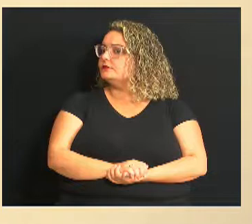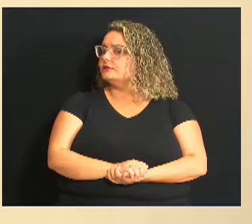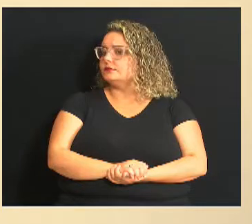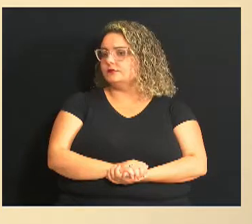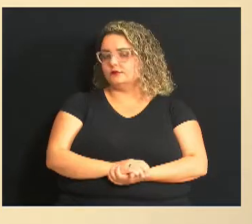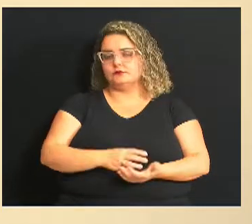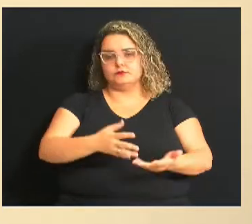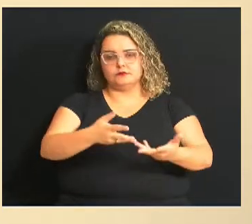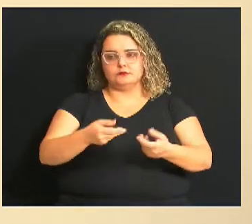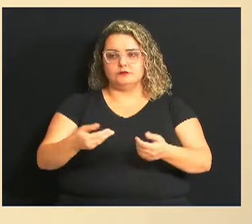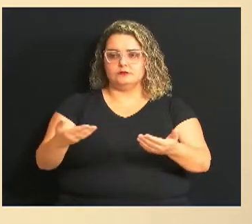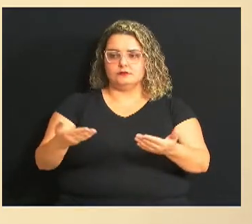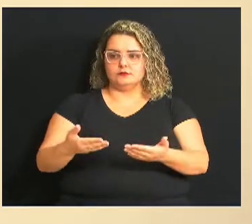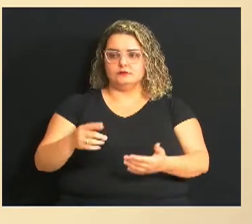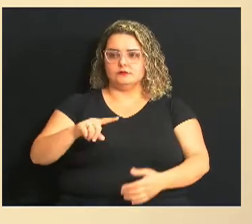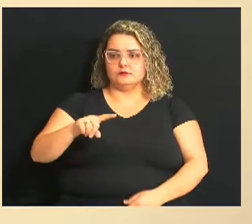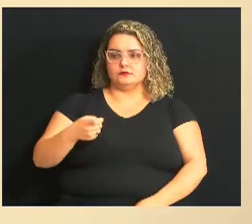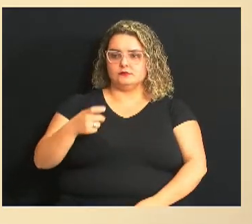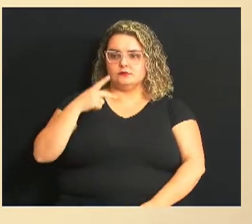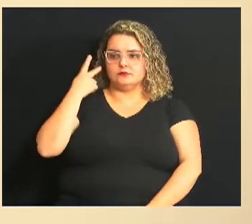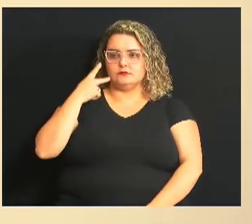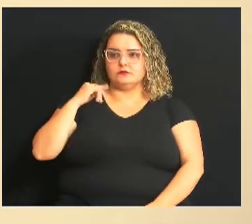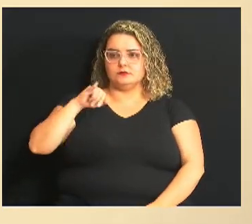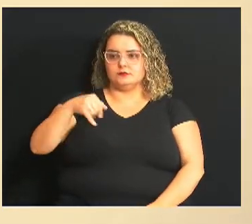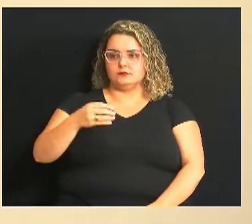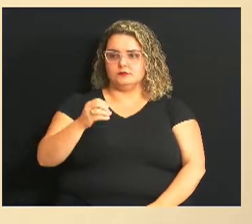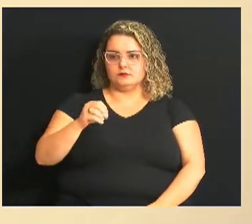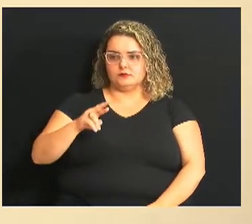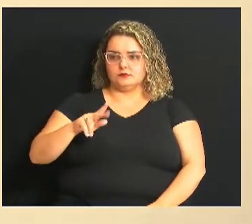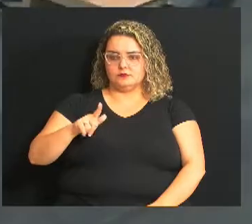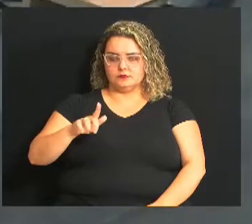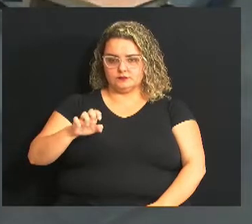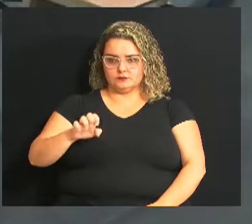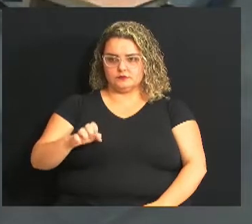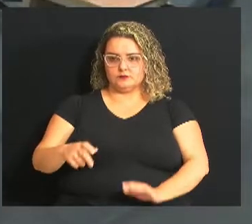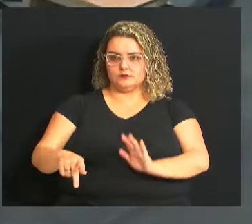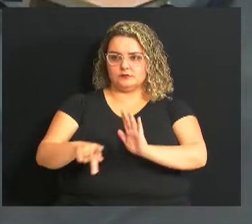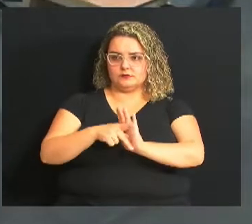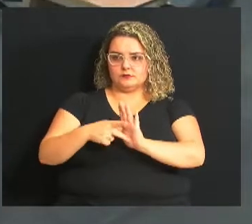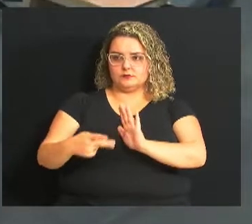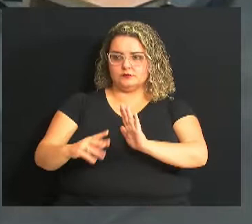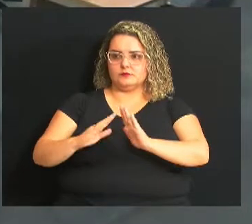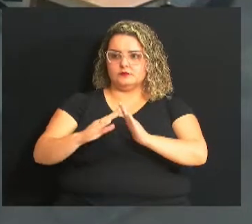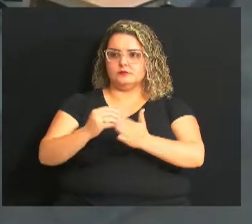Convidamos agora o ex-vereador Jorge da Farmácia.